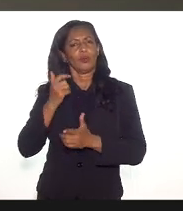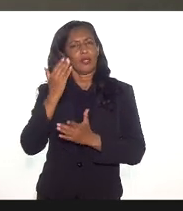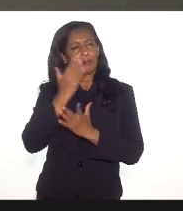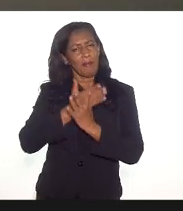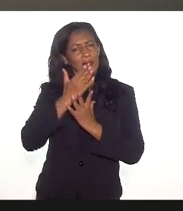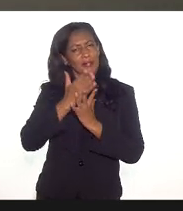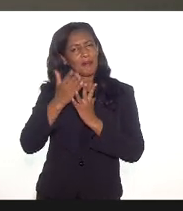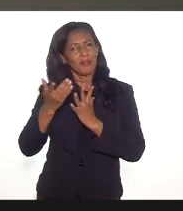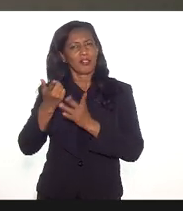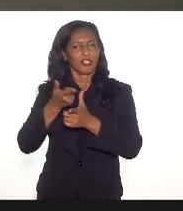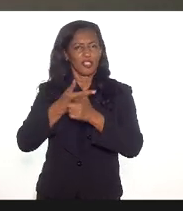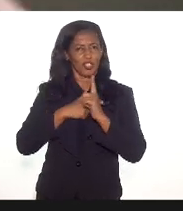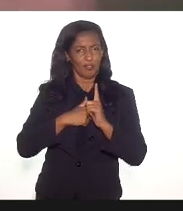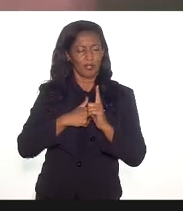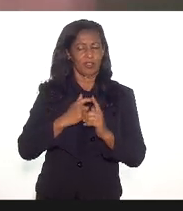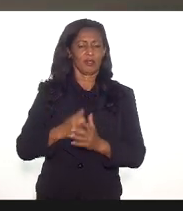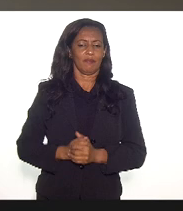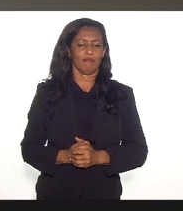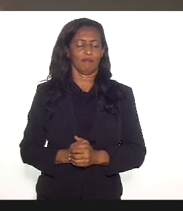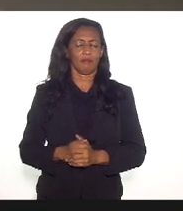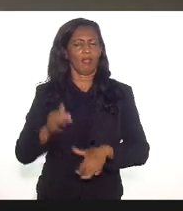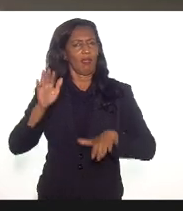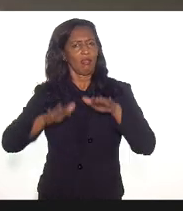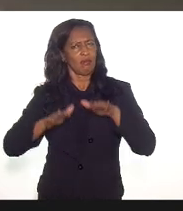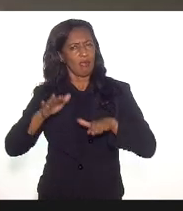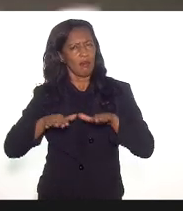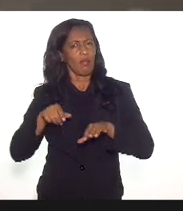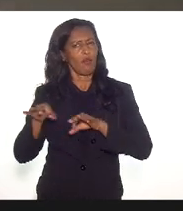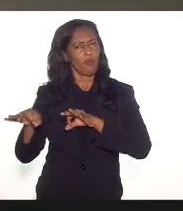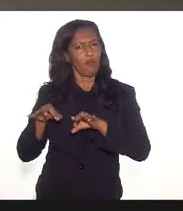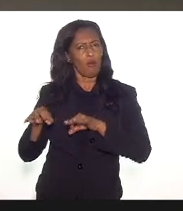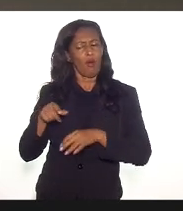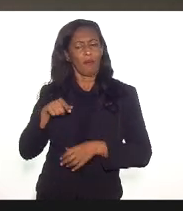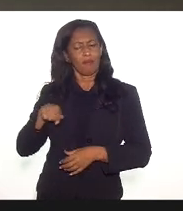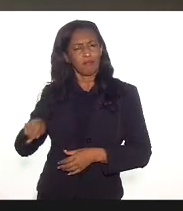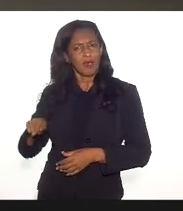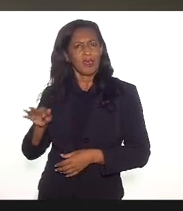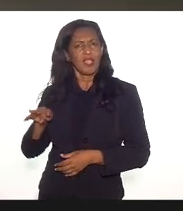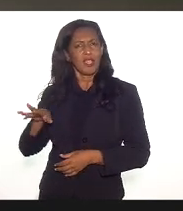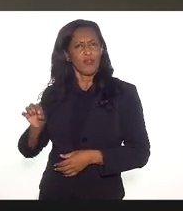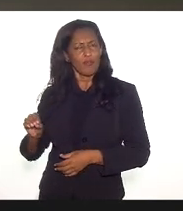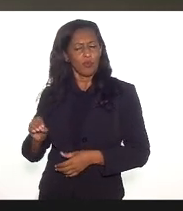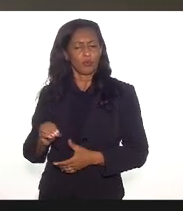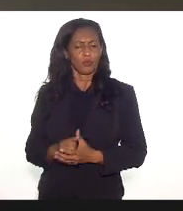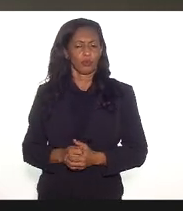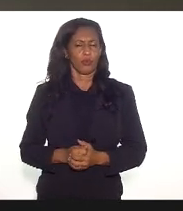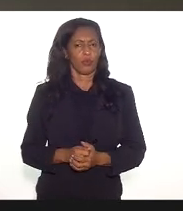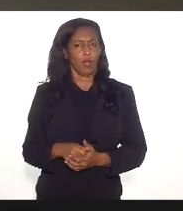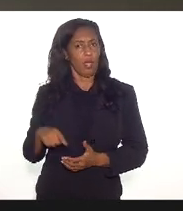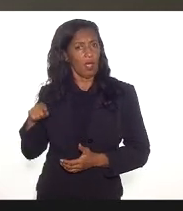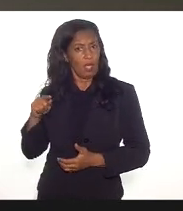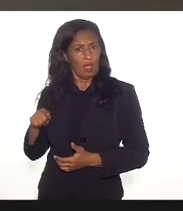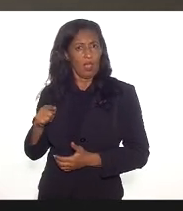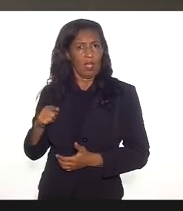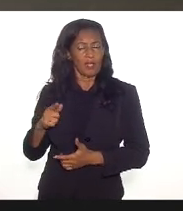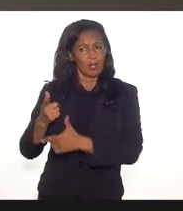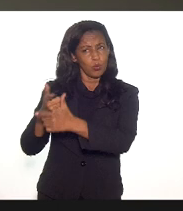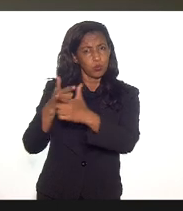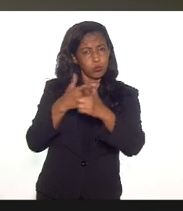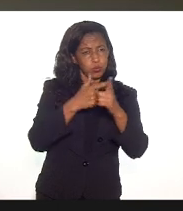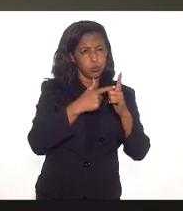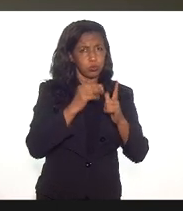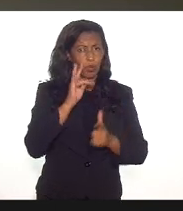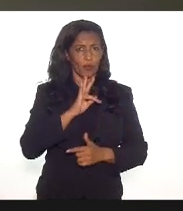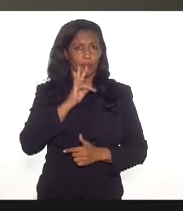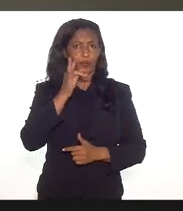nosso entendimento é que, da mesma forma, o fundo, para que a gente pudesse fazer face a esses déficits previstos